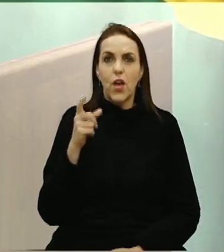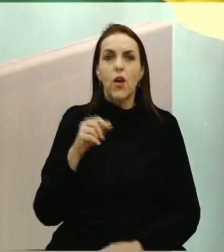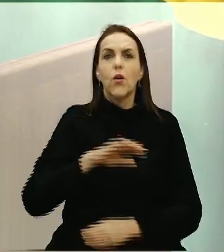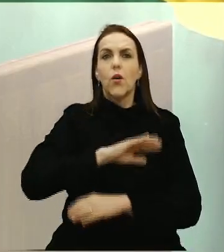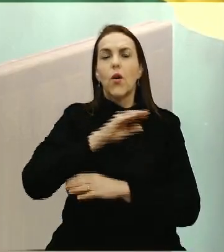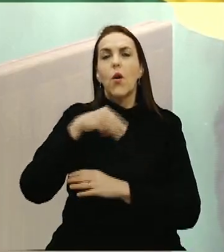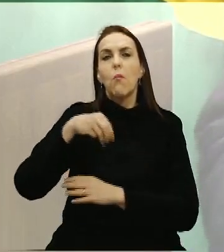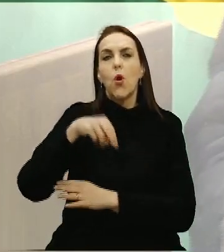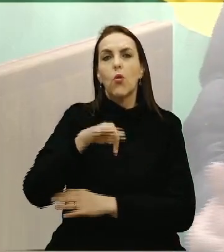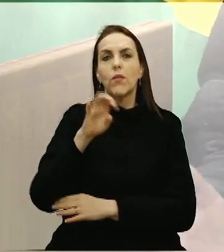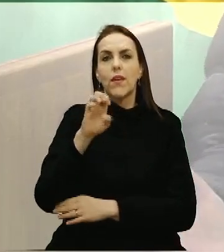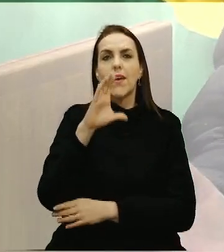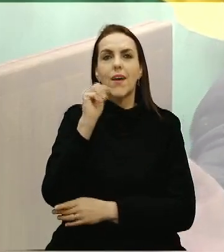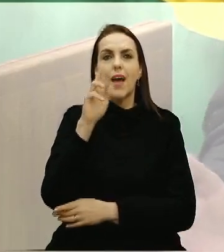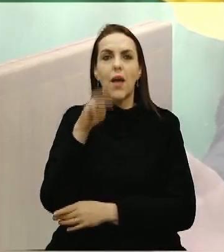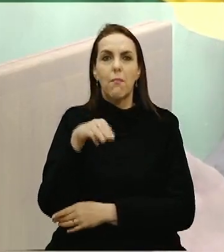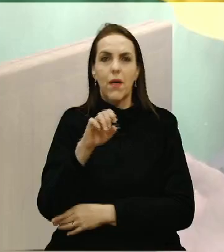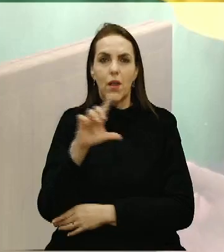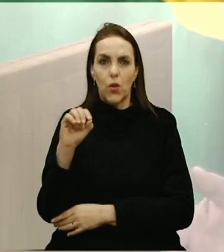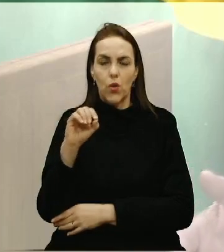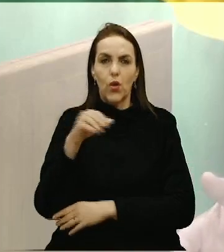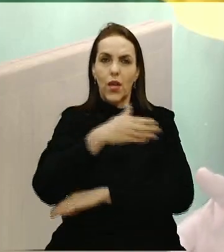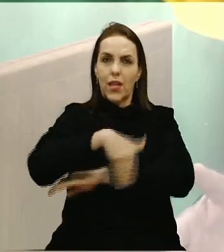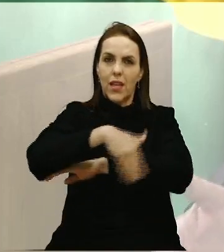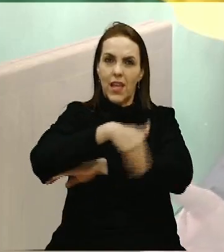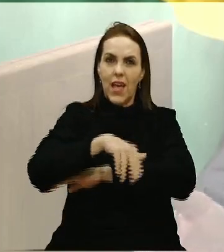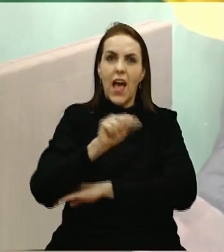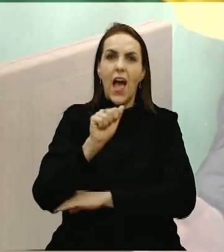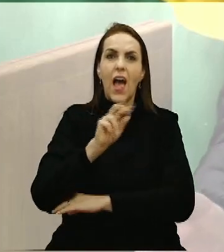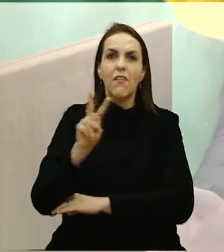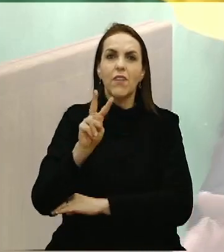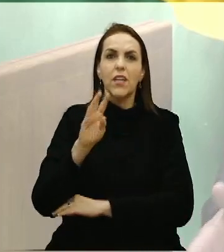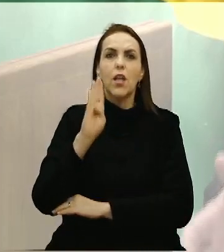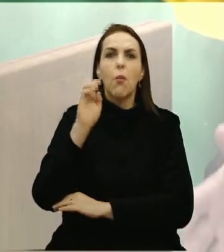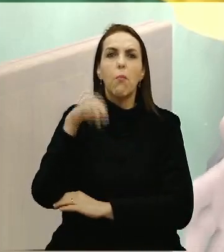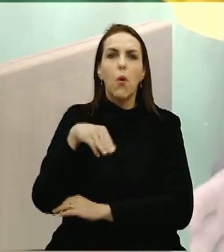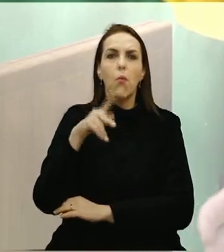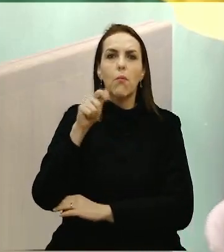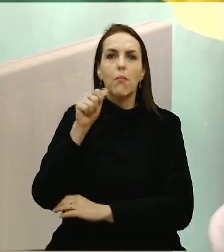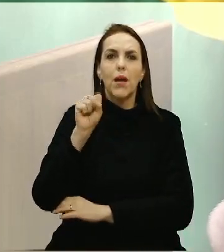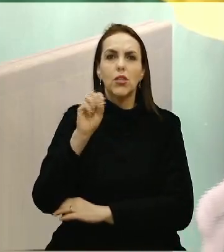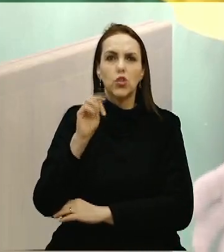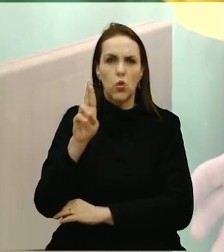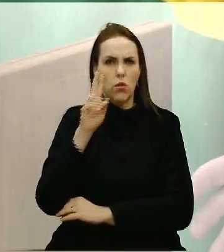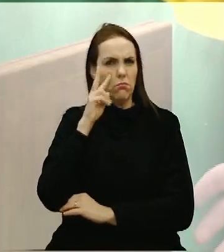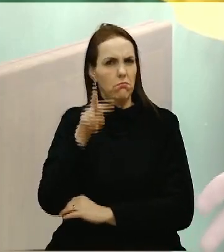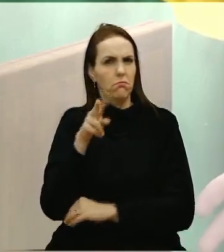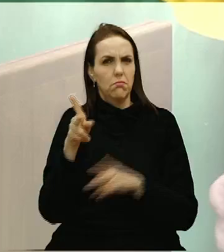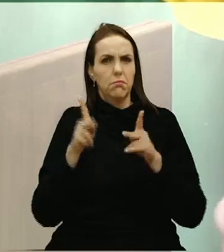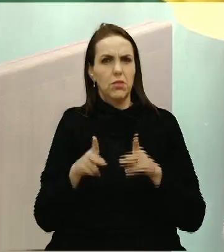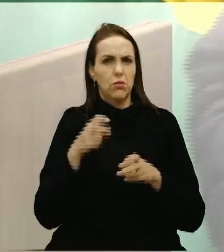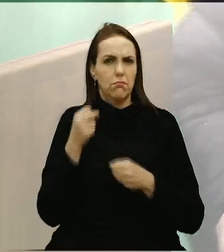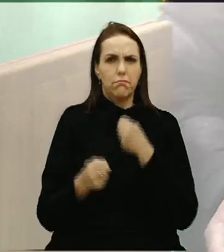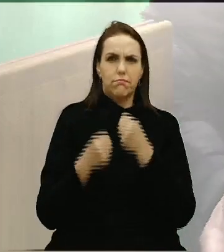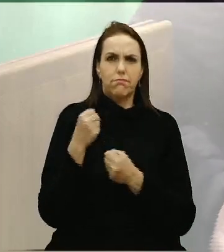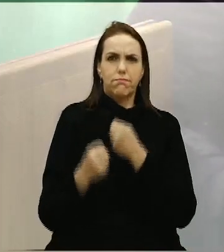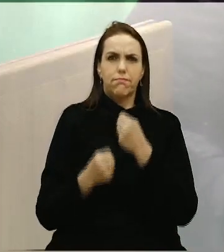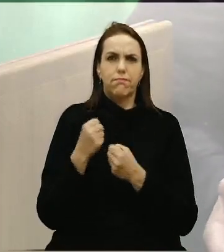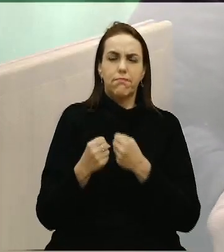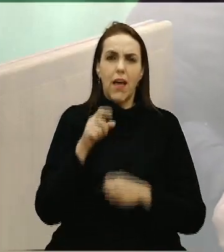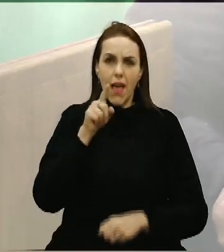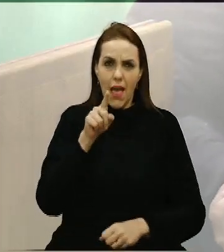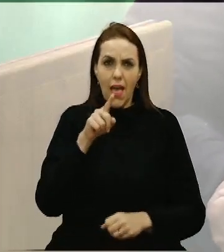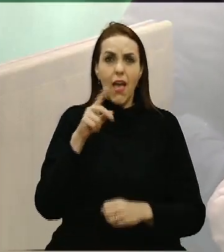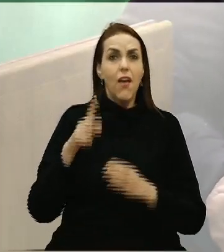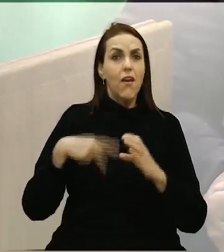Pastor, e eu vi um rapaz correndo na rua. Olhei e digo, mas esse rapaz aí está concorrendo a vereador. E era o